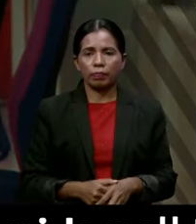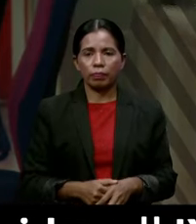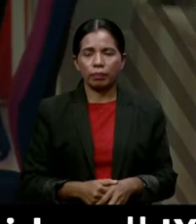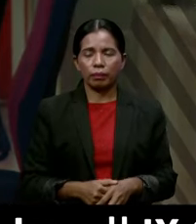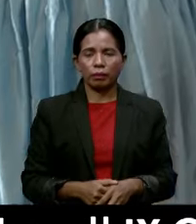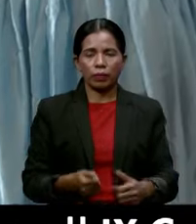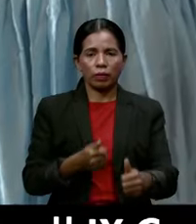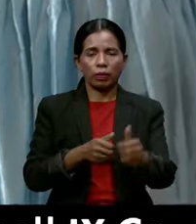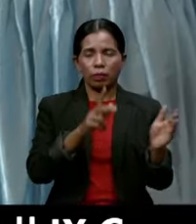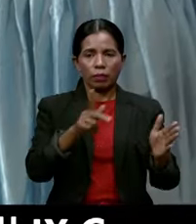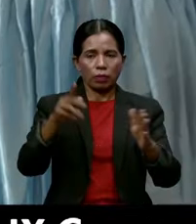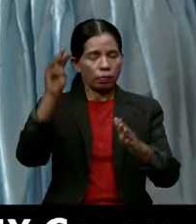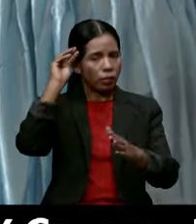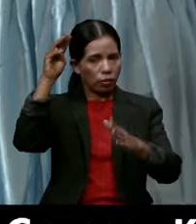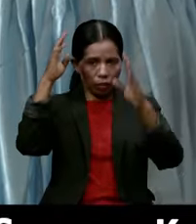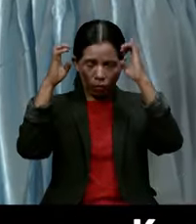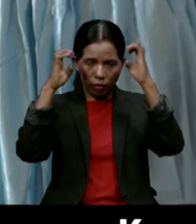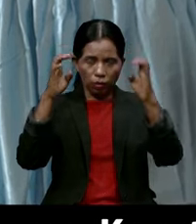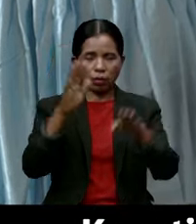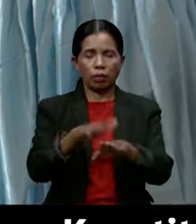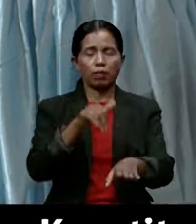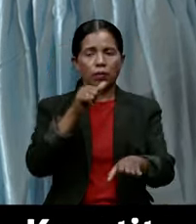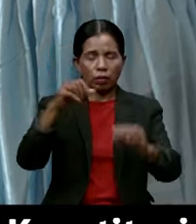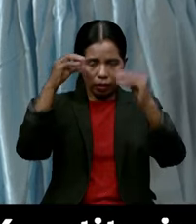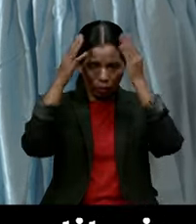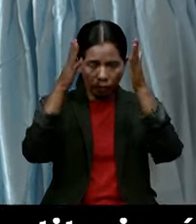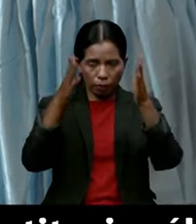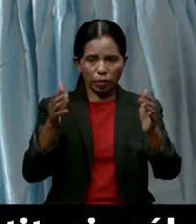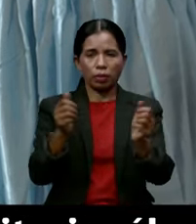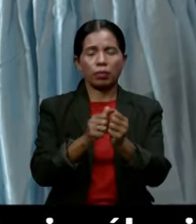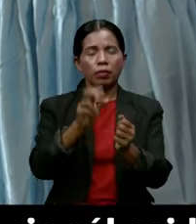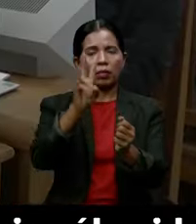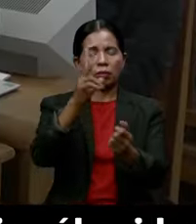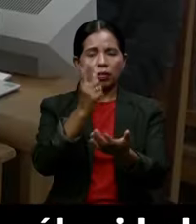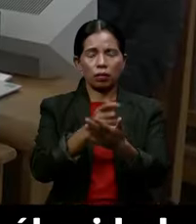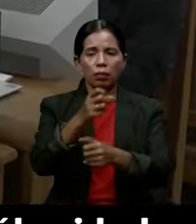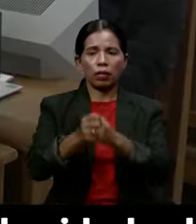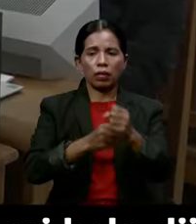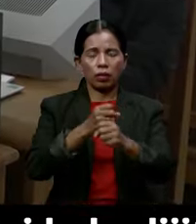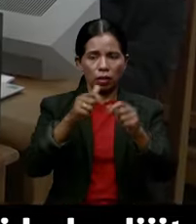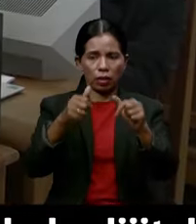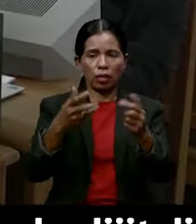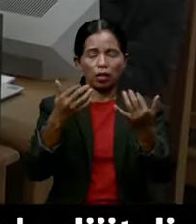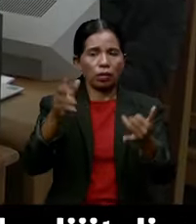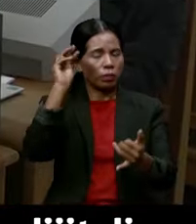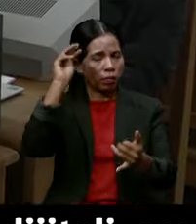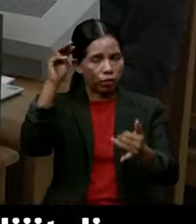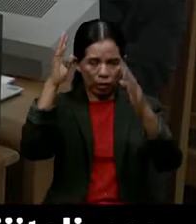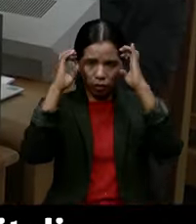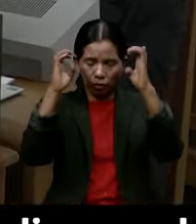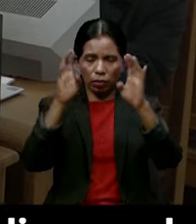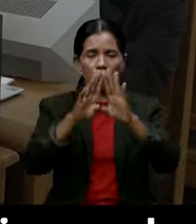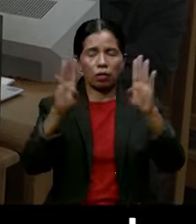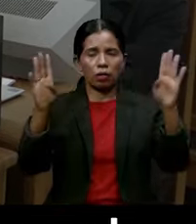Tuir plano Ministério da Educação se halo recrutamento para professor Rihun Ruaresi Niatinane, mas beira da UNE Ministério da Educação logo